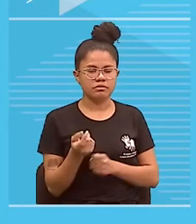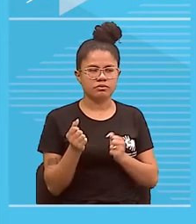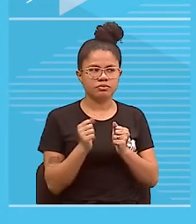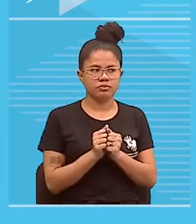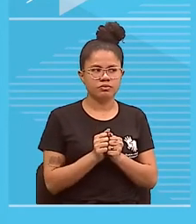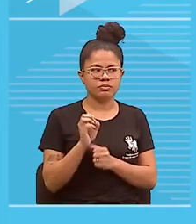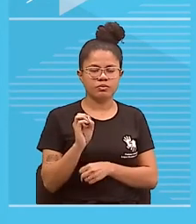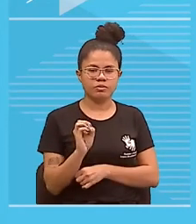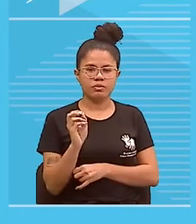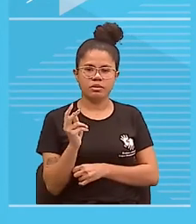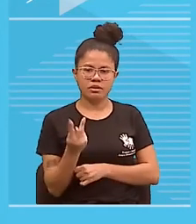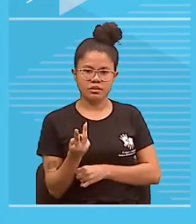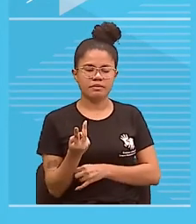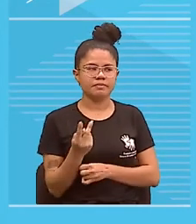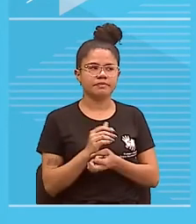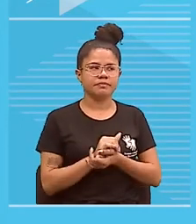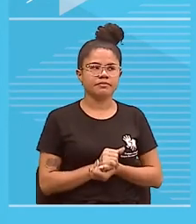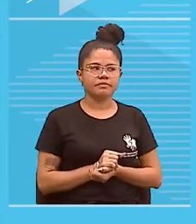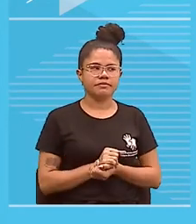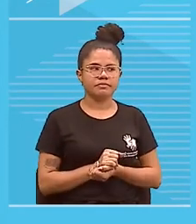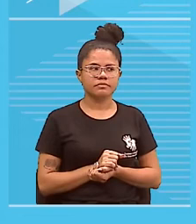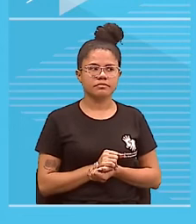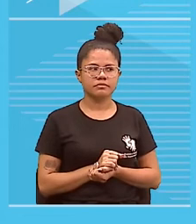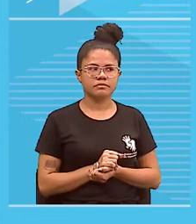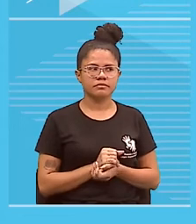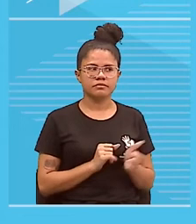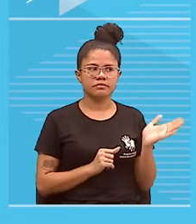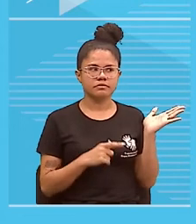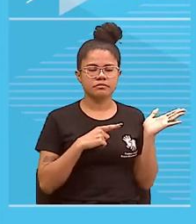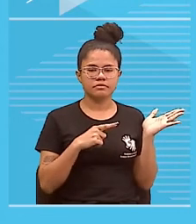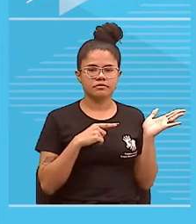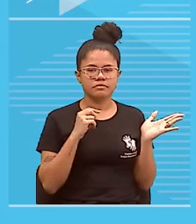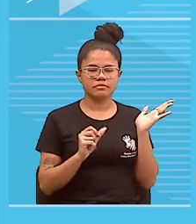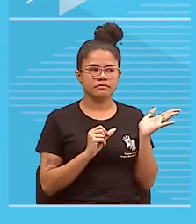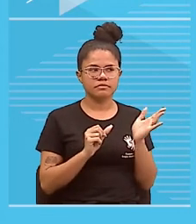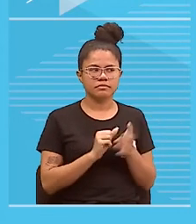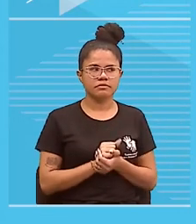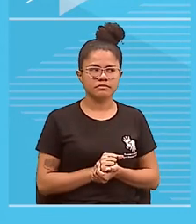h você forma a Molekinha